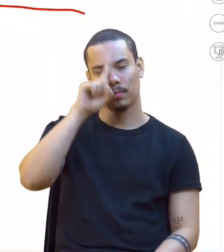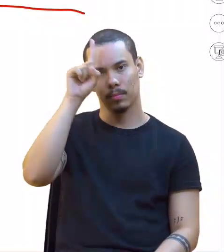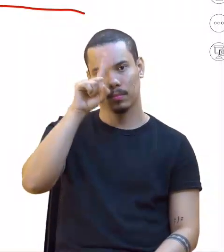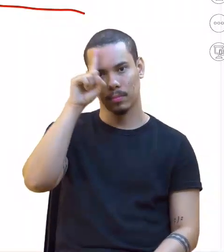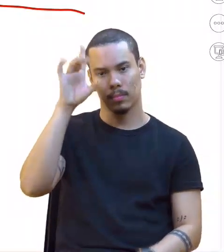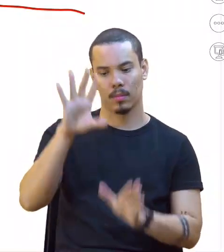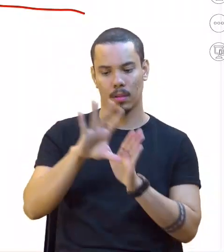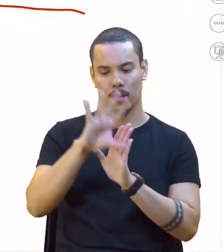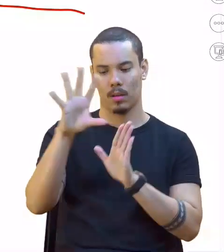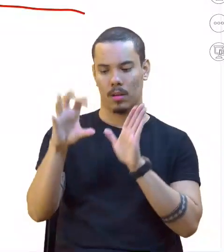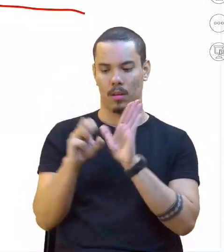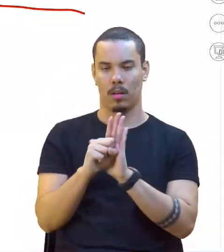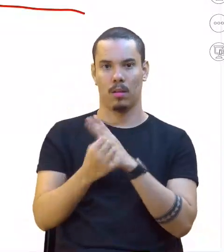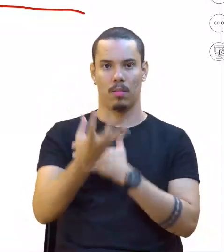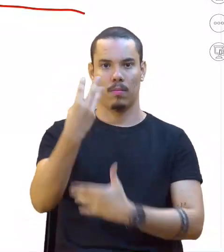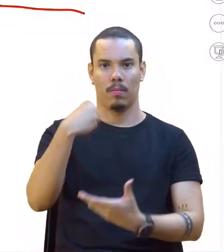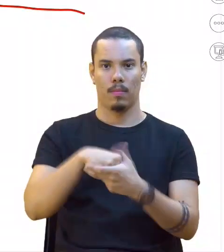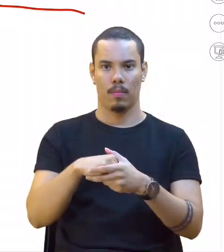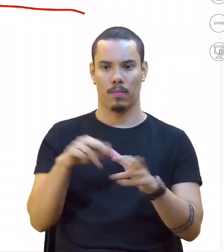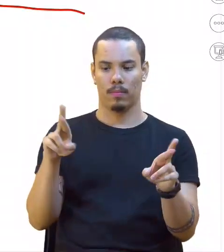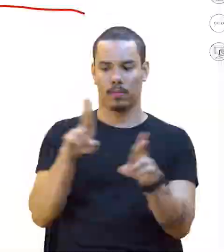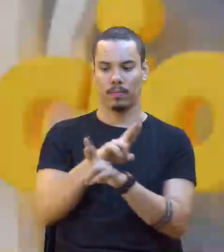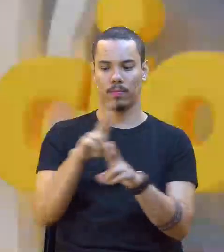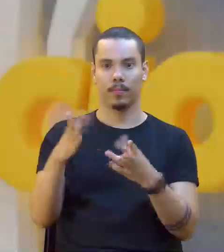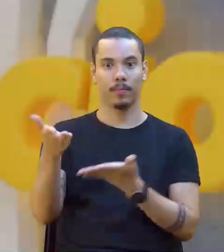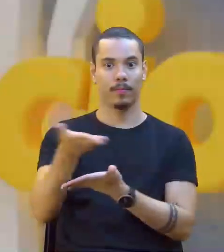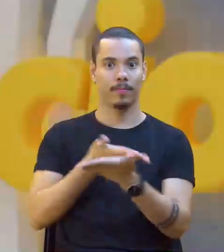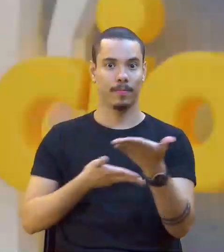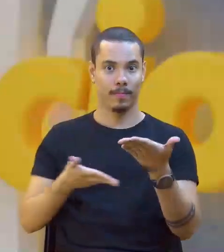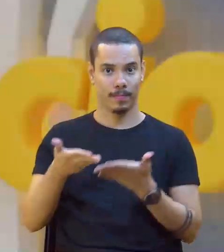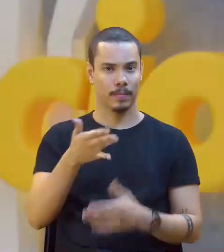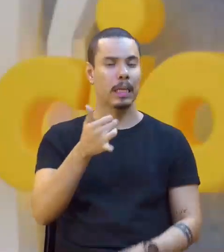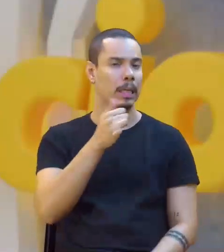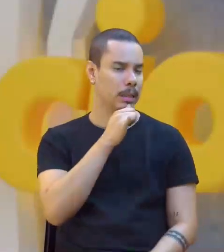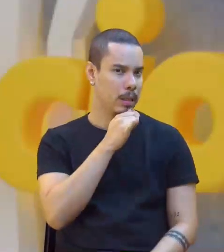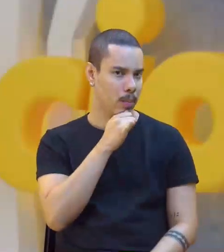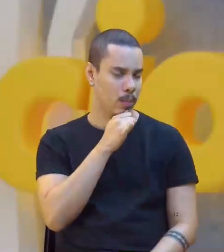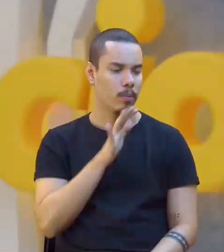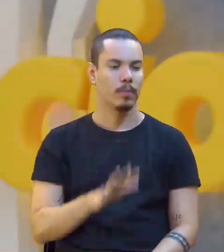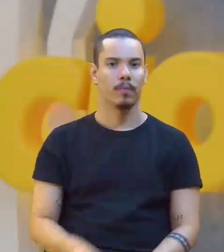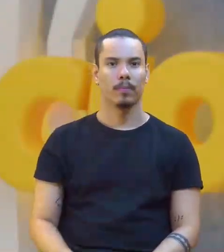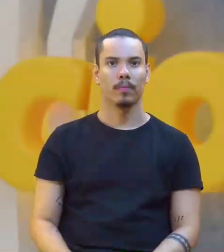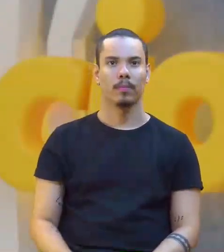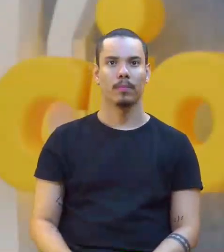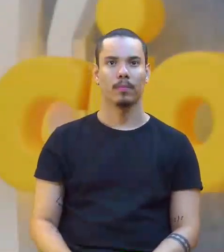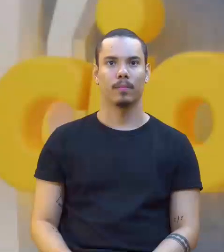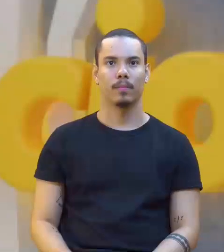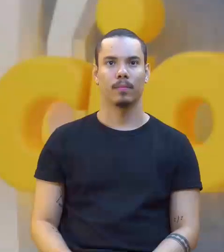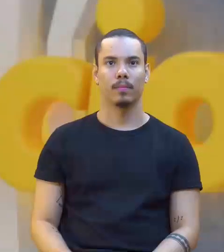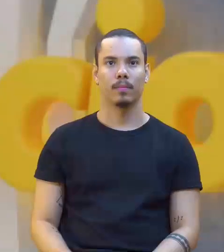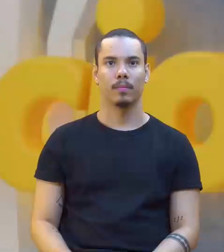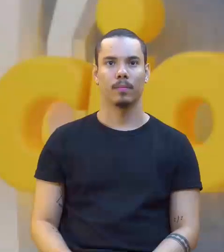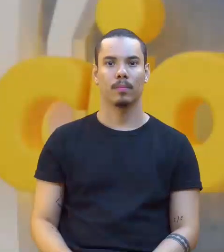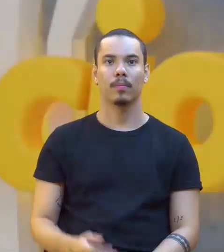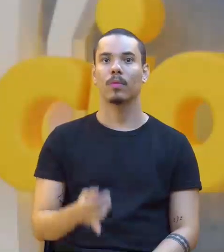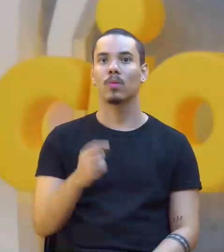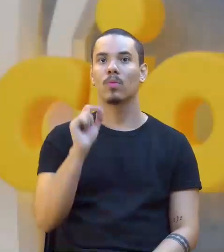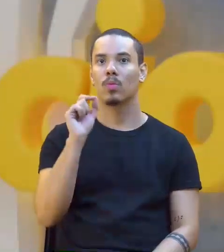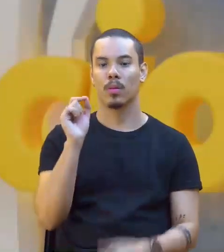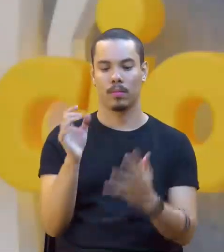símbolos dentro das suas relações sociais. Quer um exemplo? Vai longe não. O que é isso